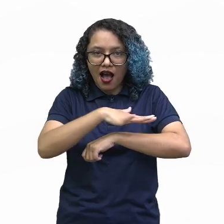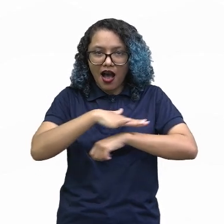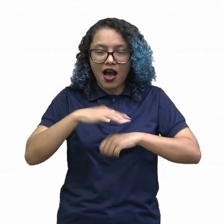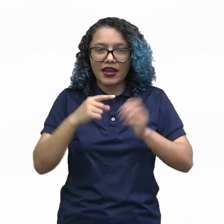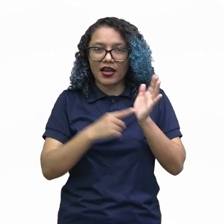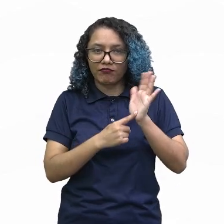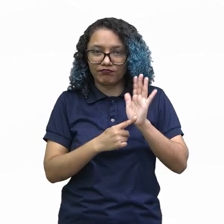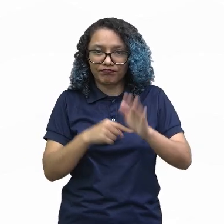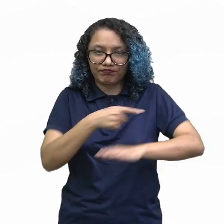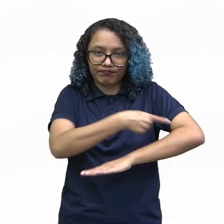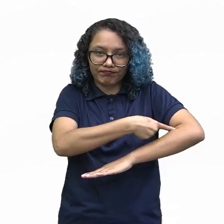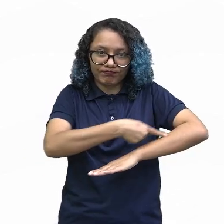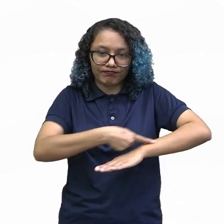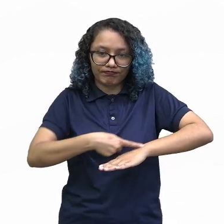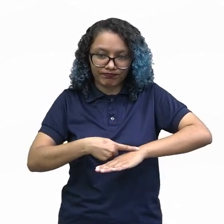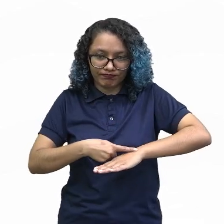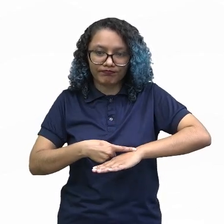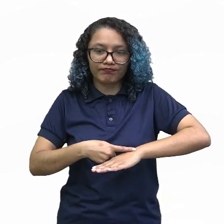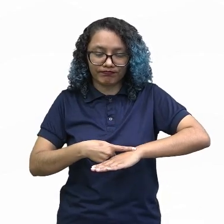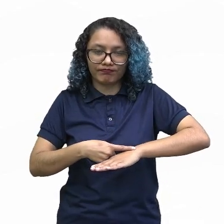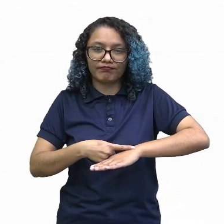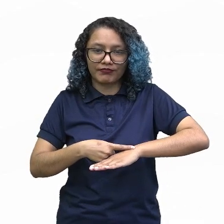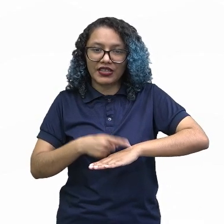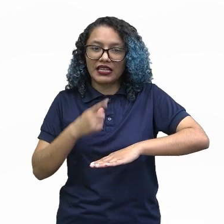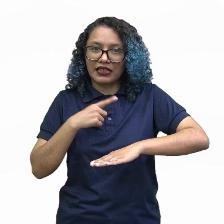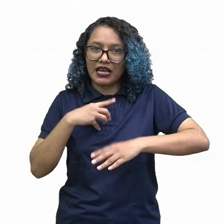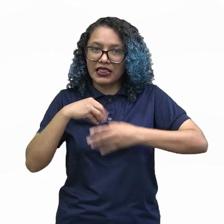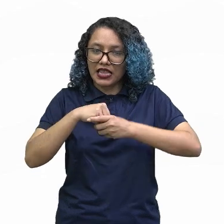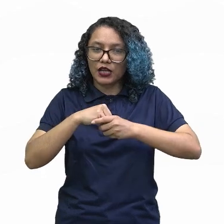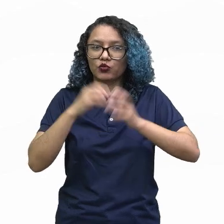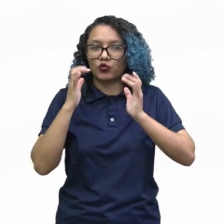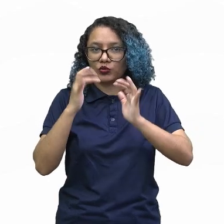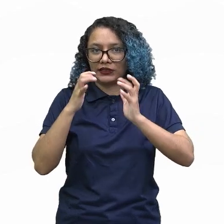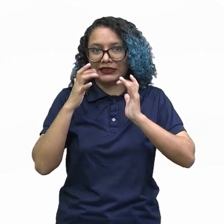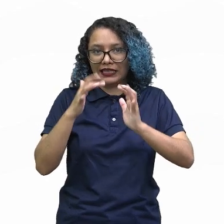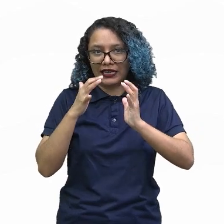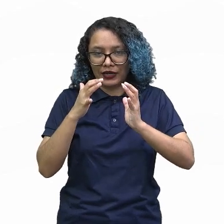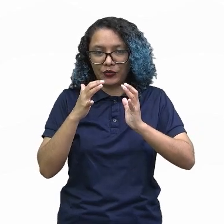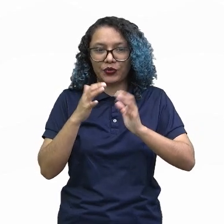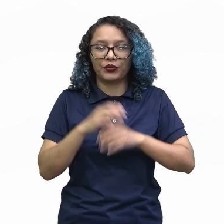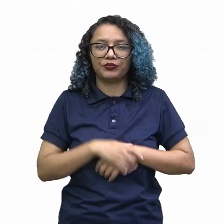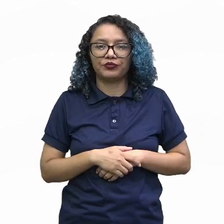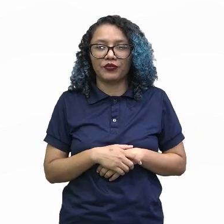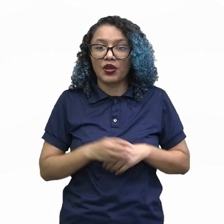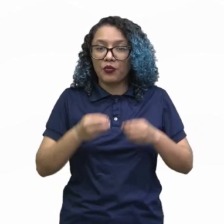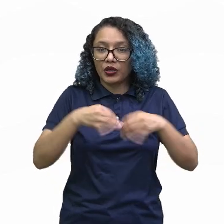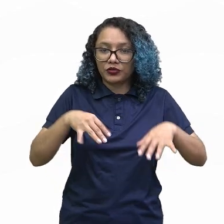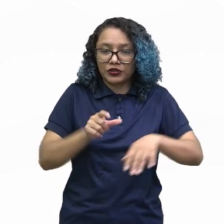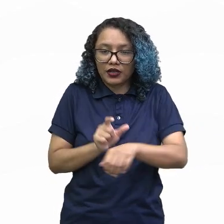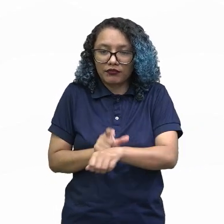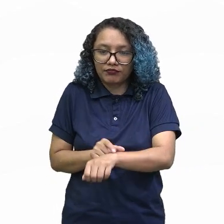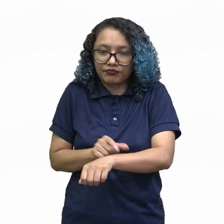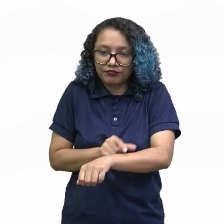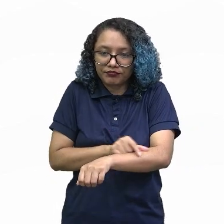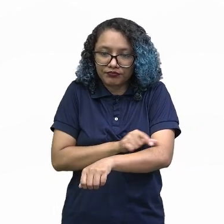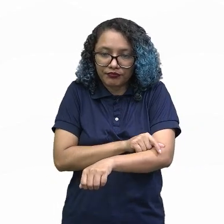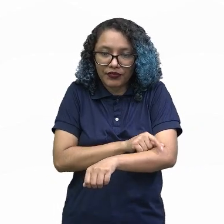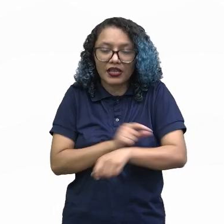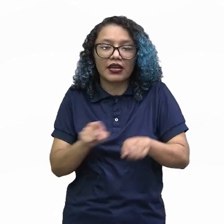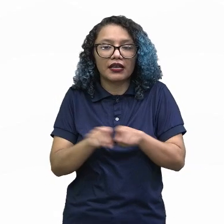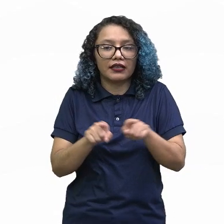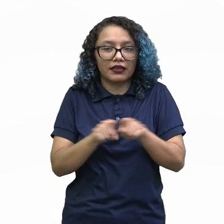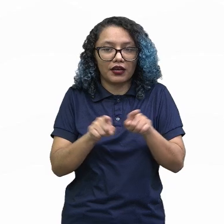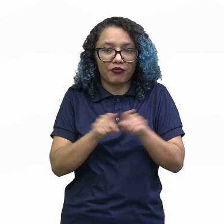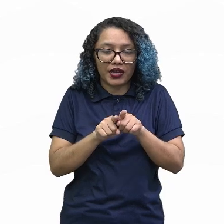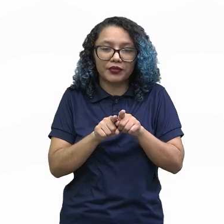do axiônio, né? O axiônio ali que compõe o cérebro. Então, vai prejudicar tanto a baía de mielina quanto o axônio, nessa